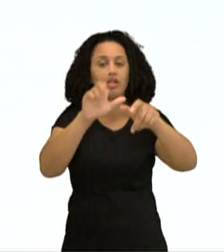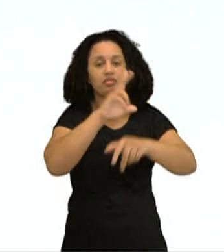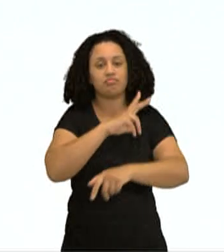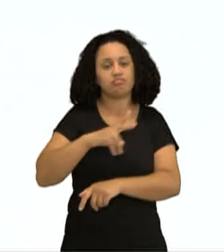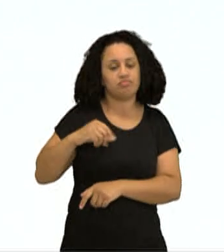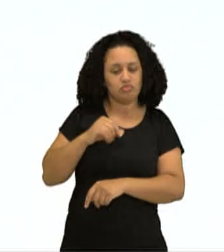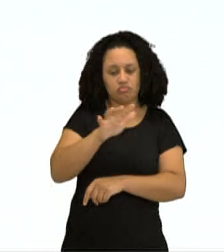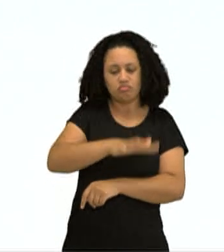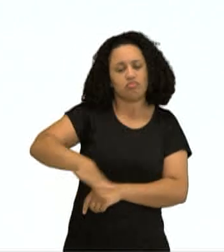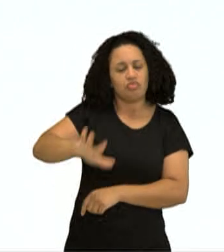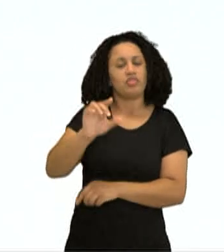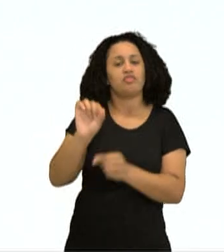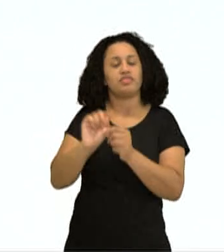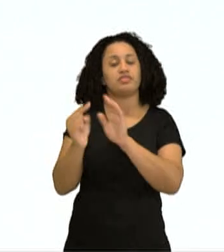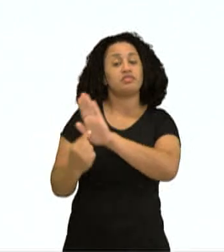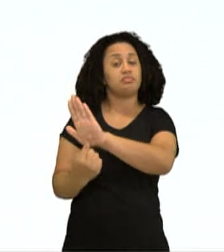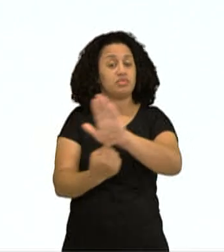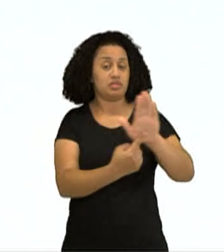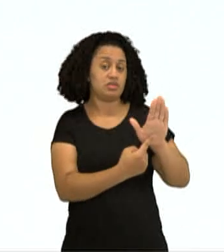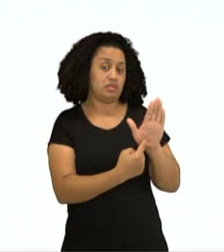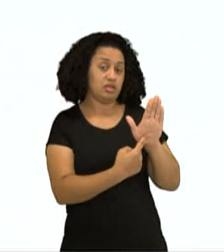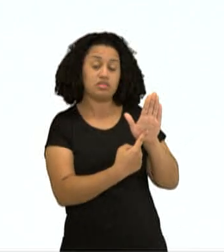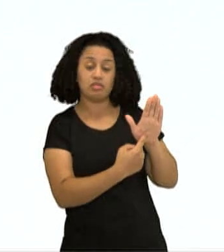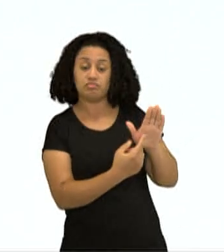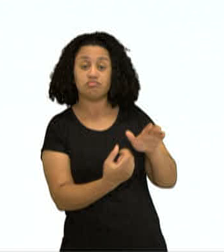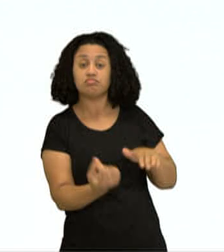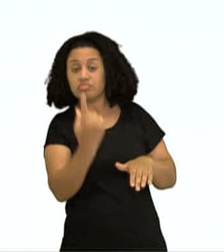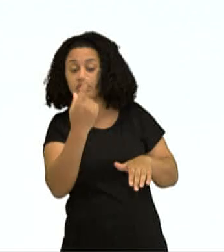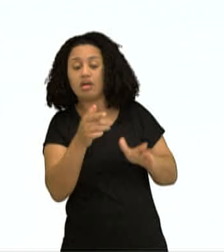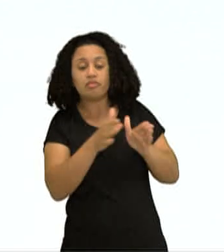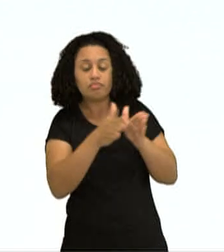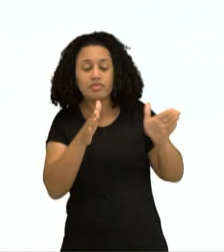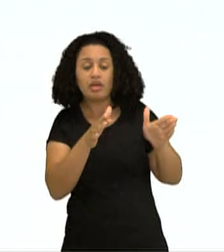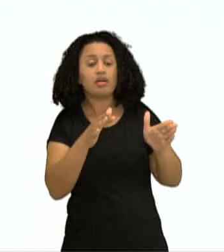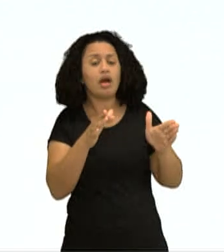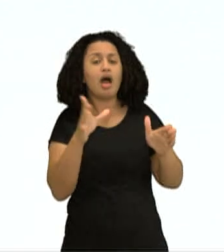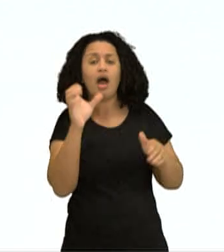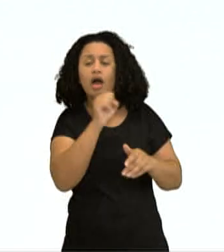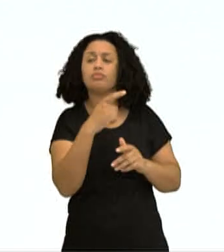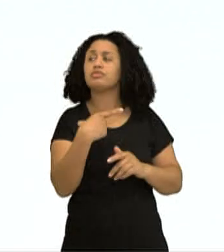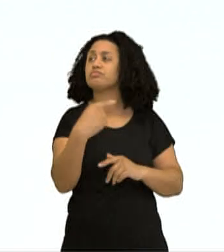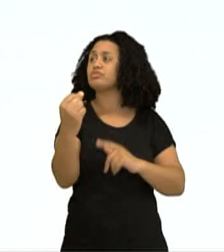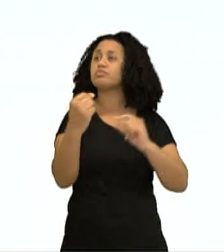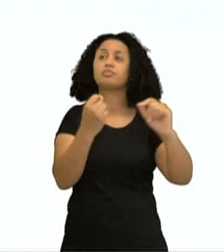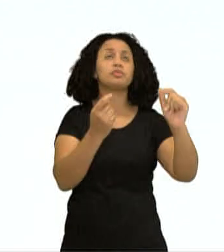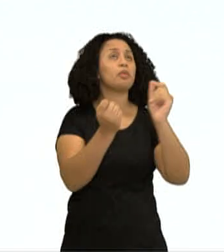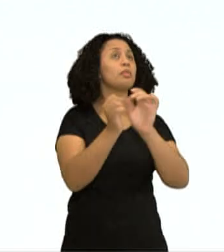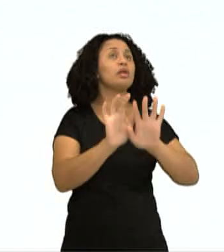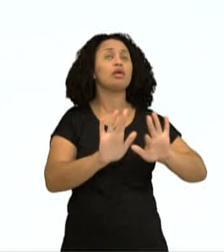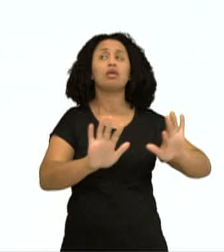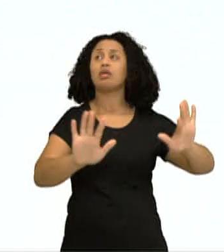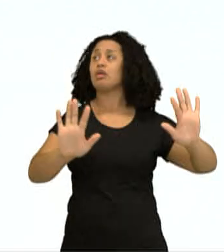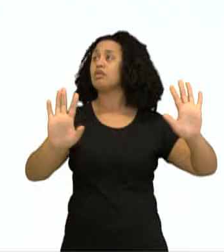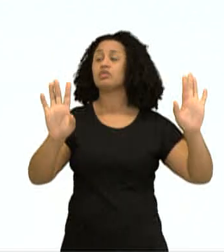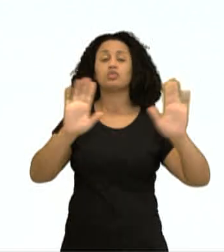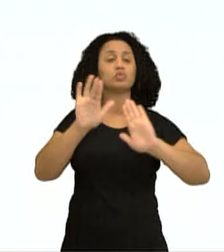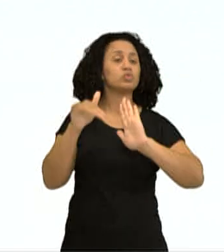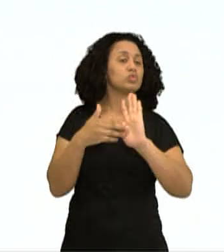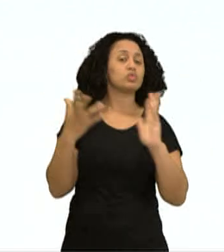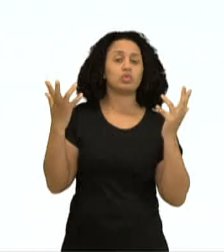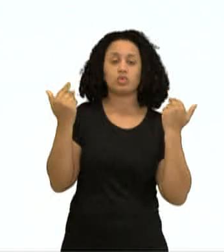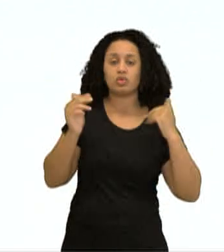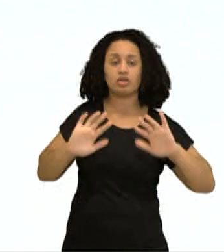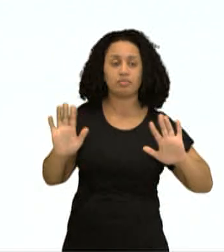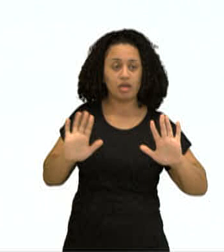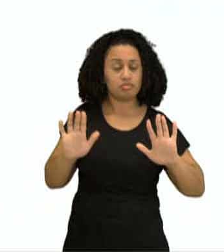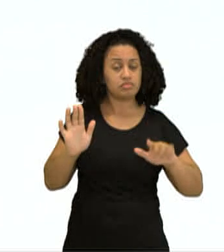público, realizam uma apresentação atípica por um curto período de tempo e rapidamente se dispersam do ambiente como se nada tivesse acontecido. Entre